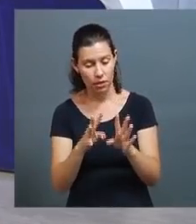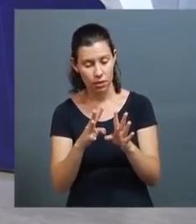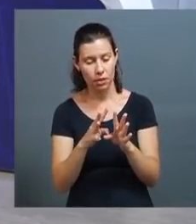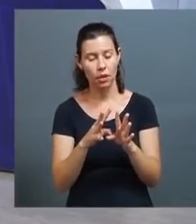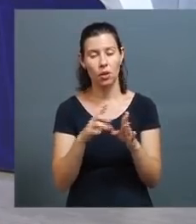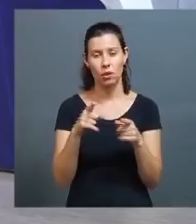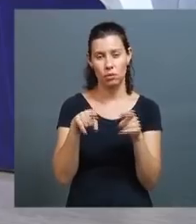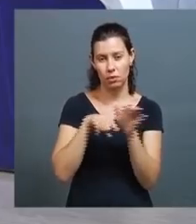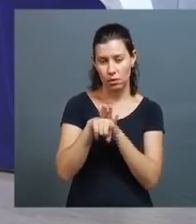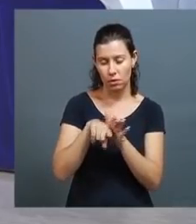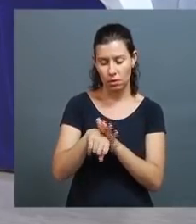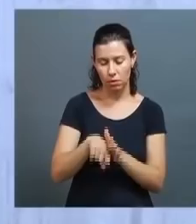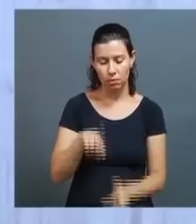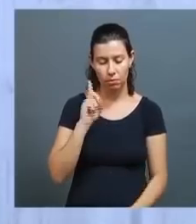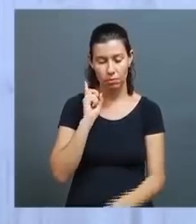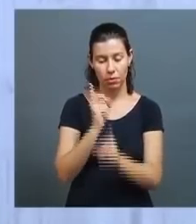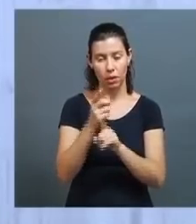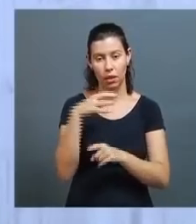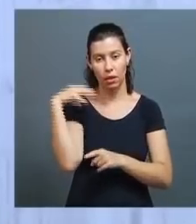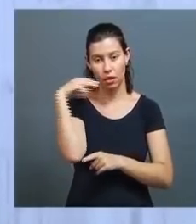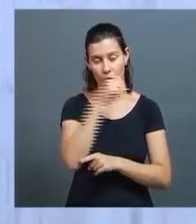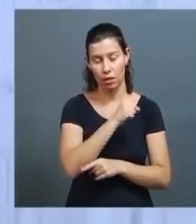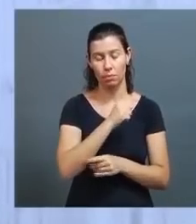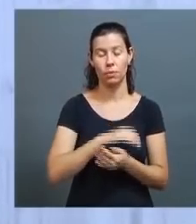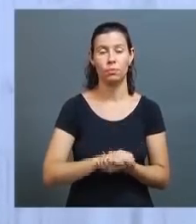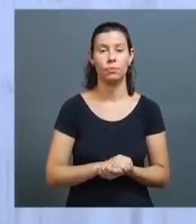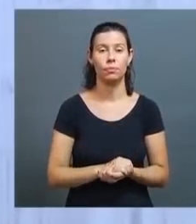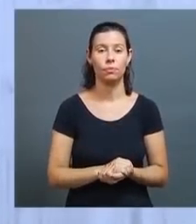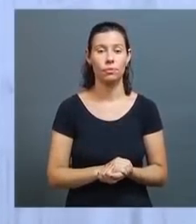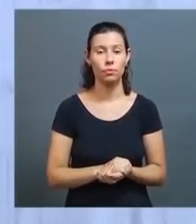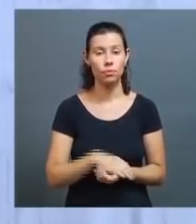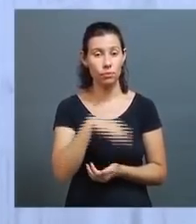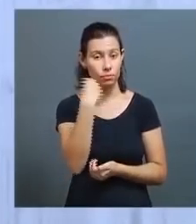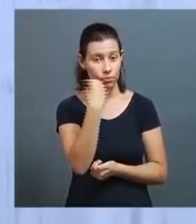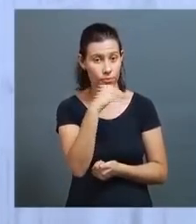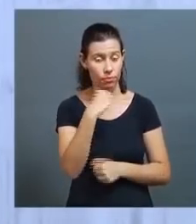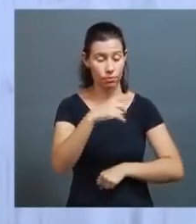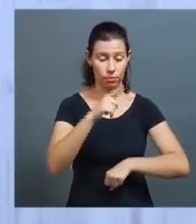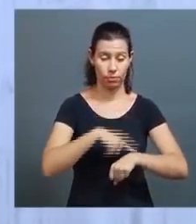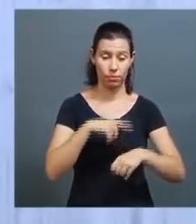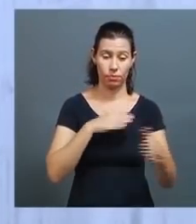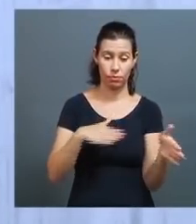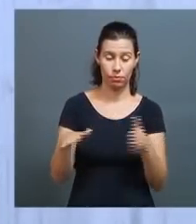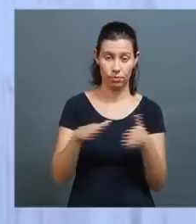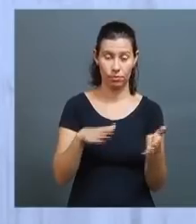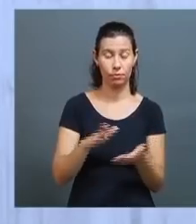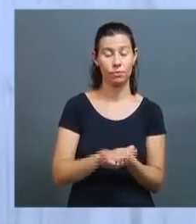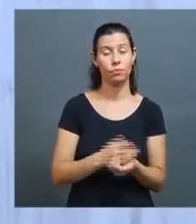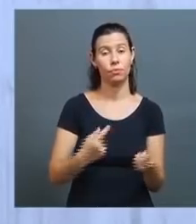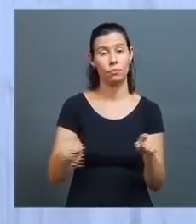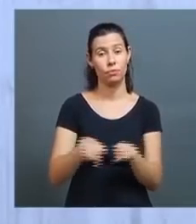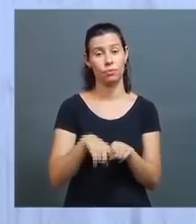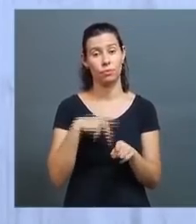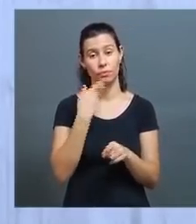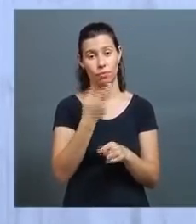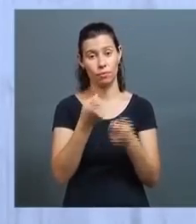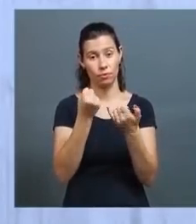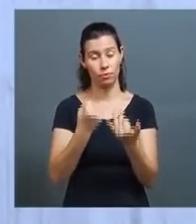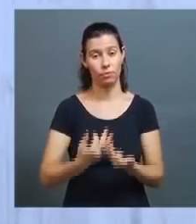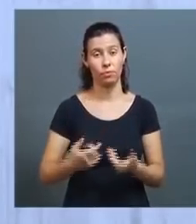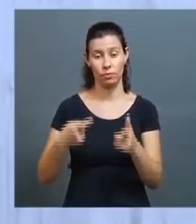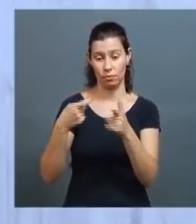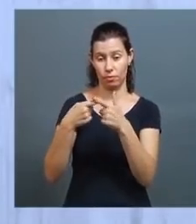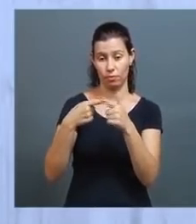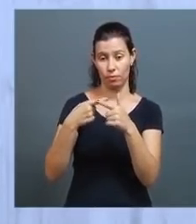para não perder essas possibilidades, essas janelas de oportunidade. Também eu falo muito a importância do médico